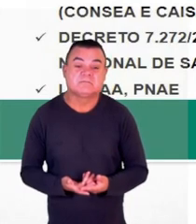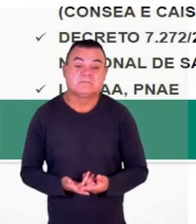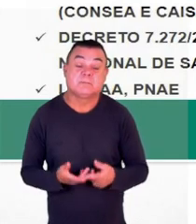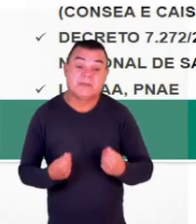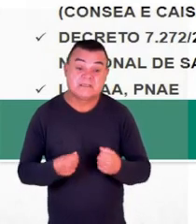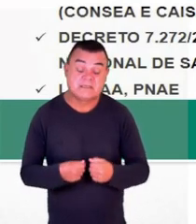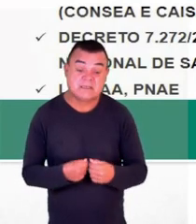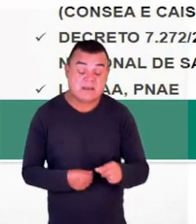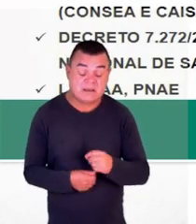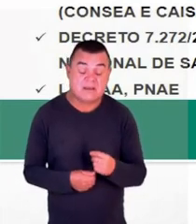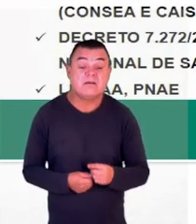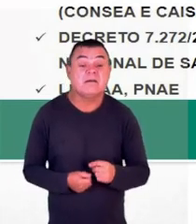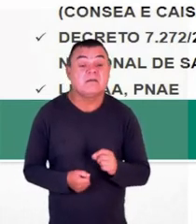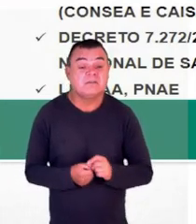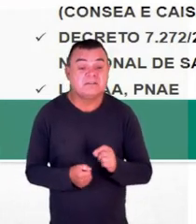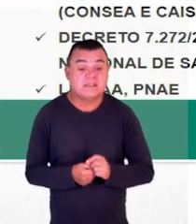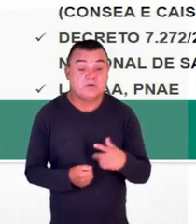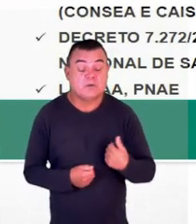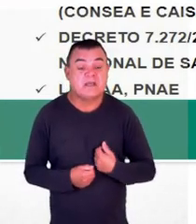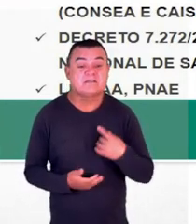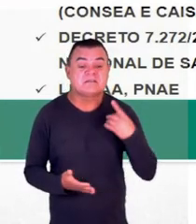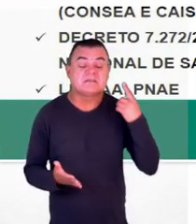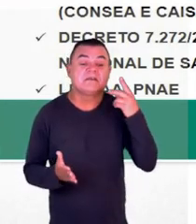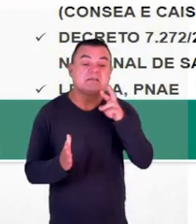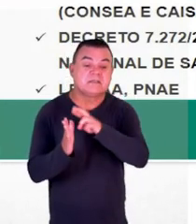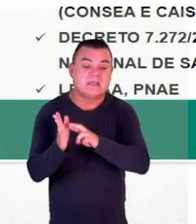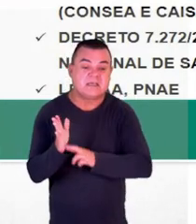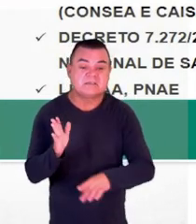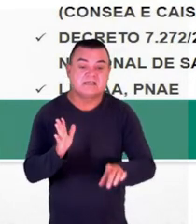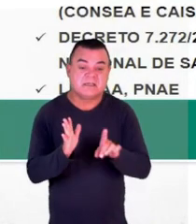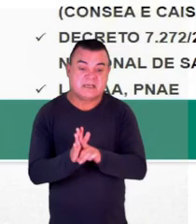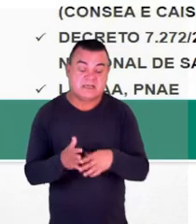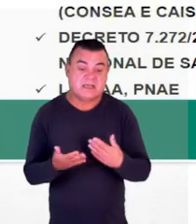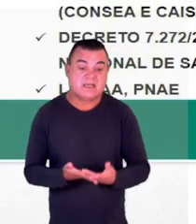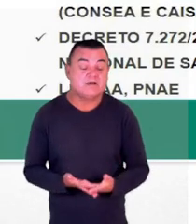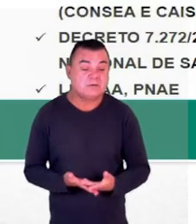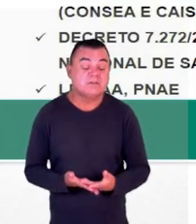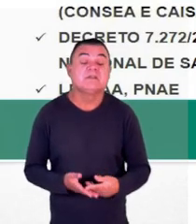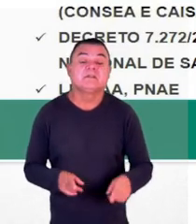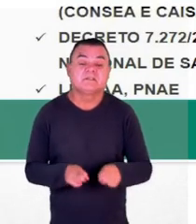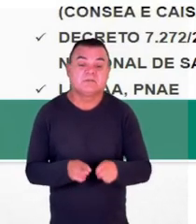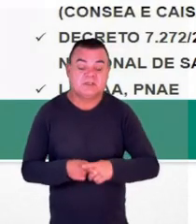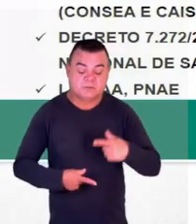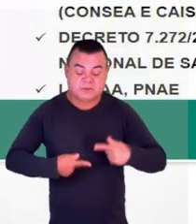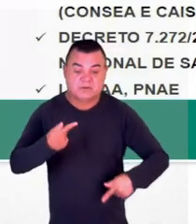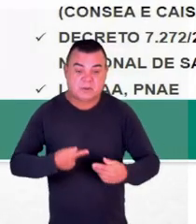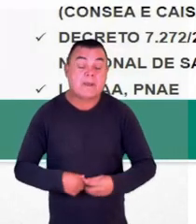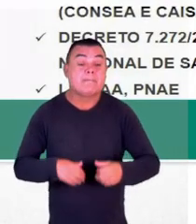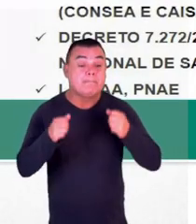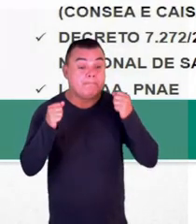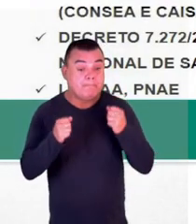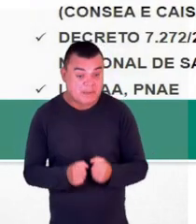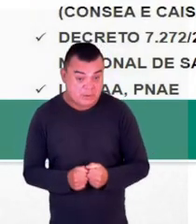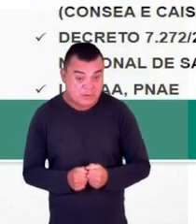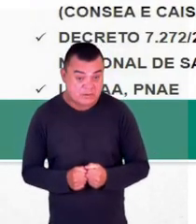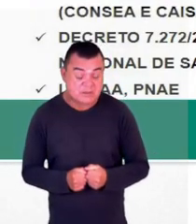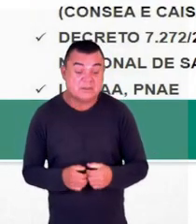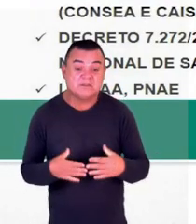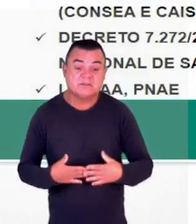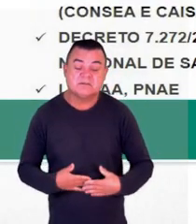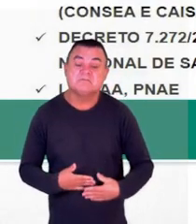legais né que estão aí ditas e colocadas eh E essas políticas públicas né possam de fato est em